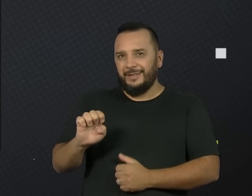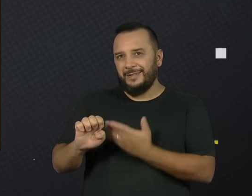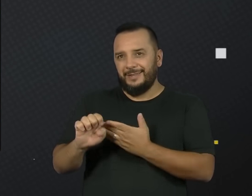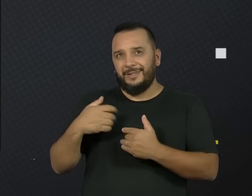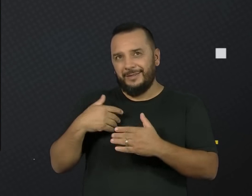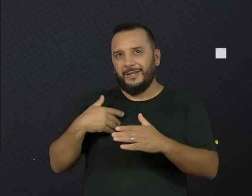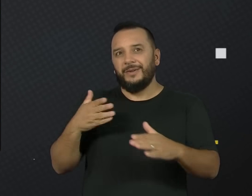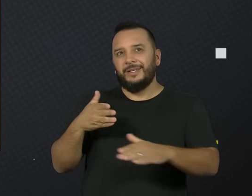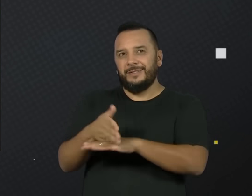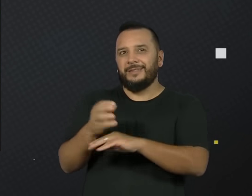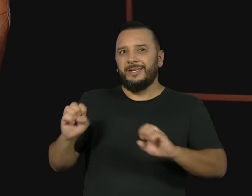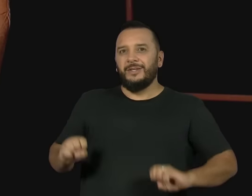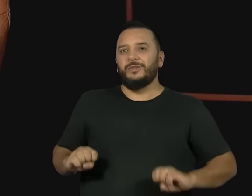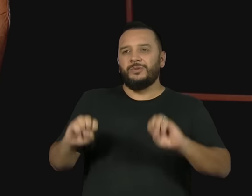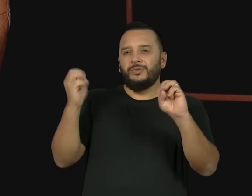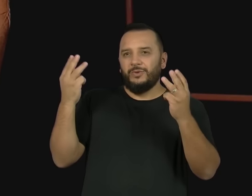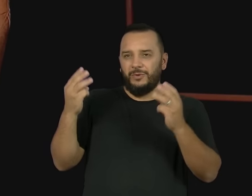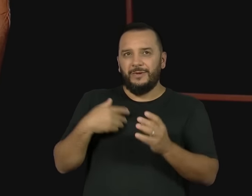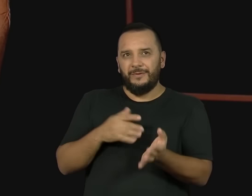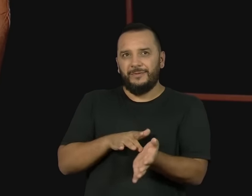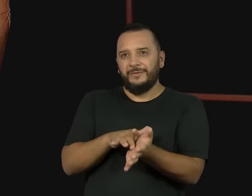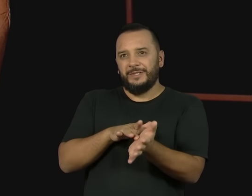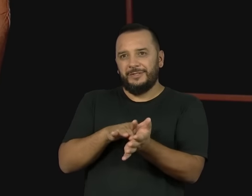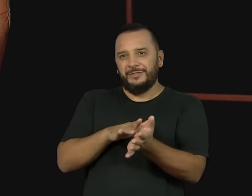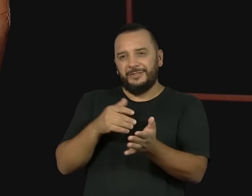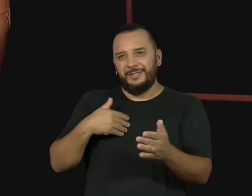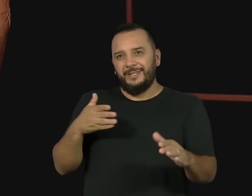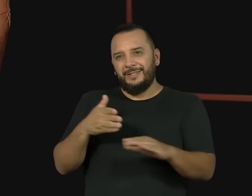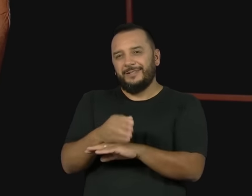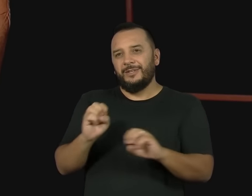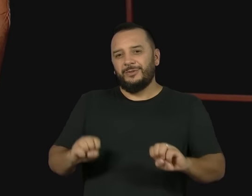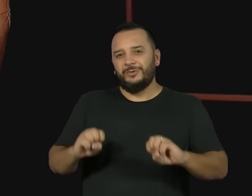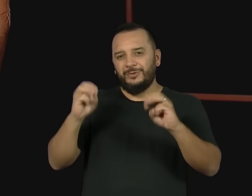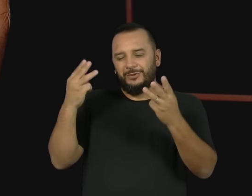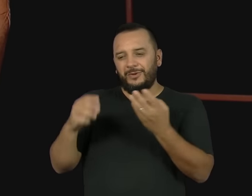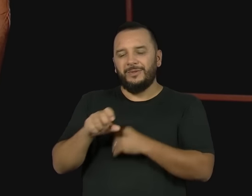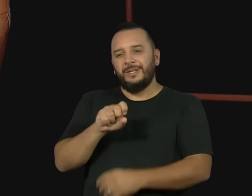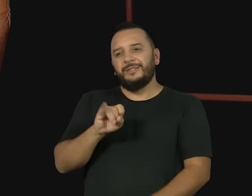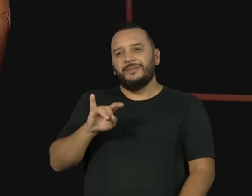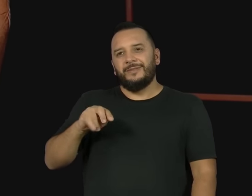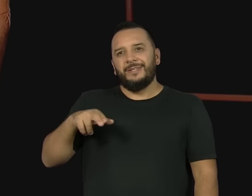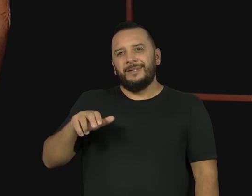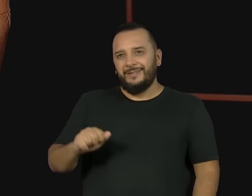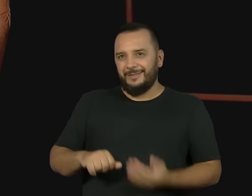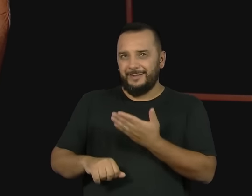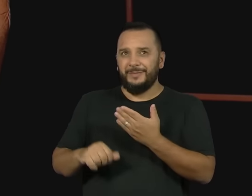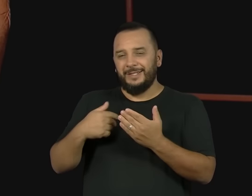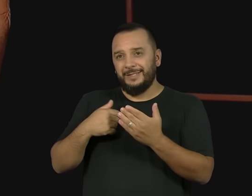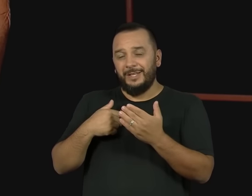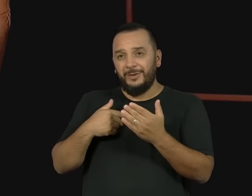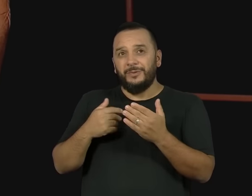show, quer dizer, fingiu que ia entrar no show da Sylvie Vartan e nos trancamos no